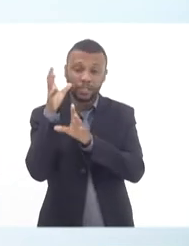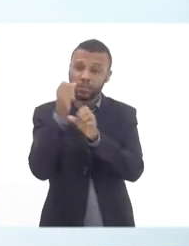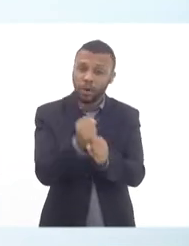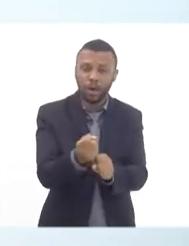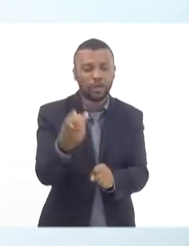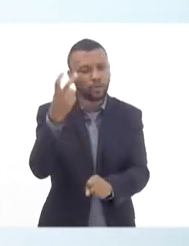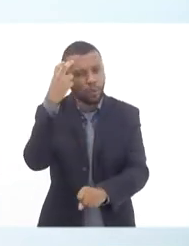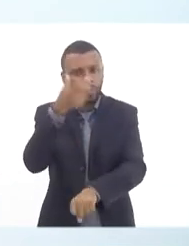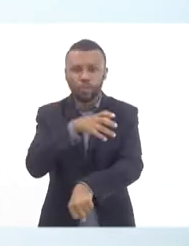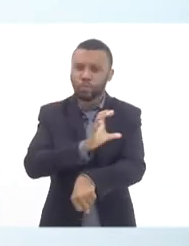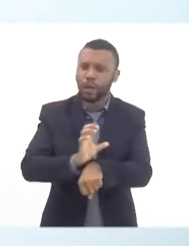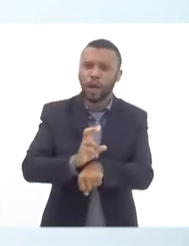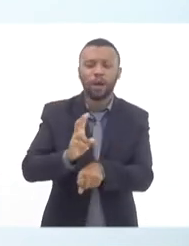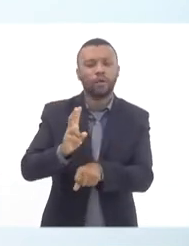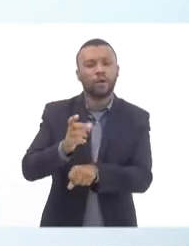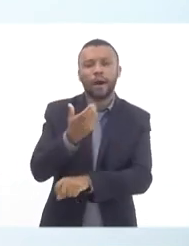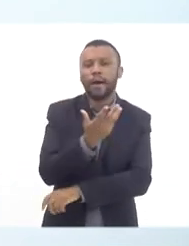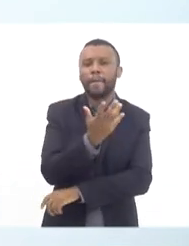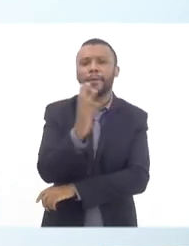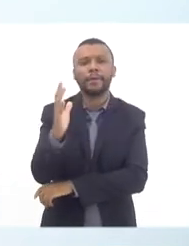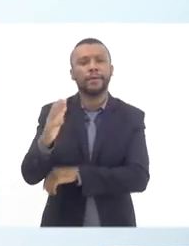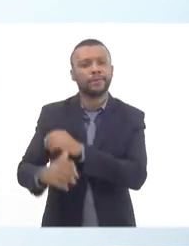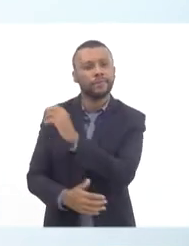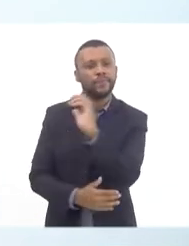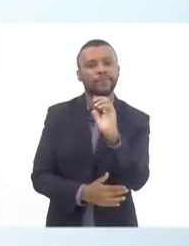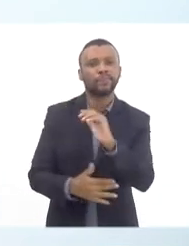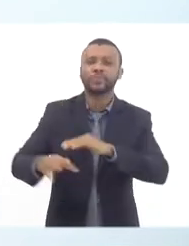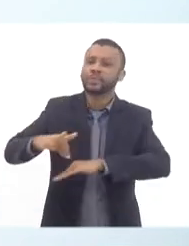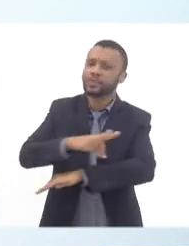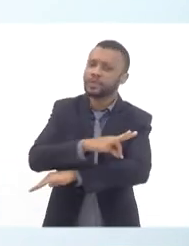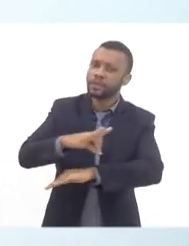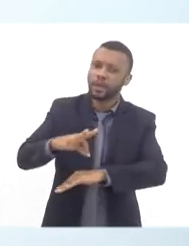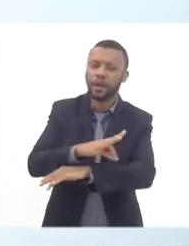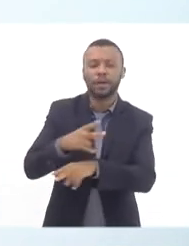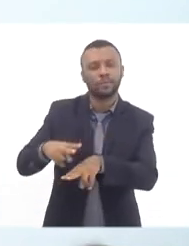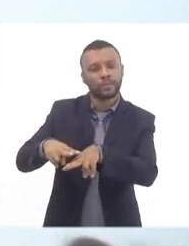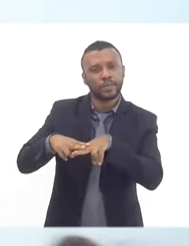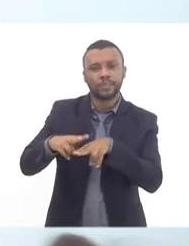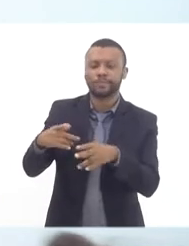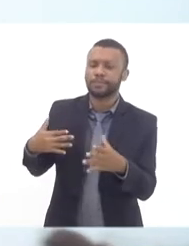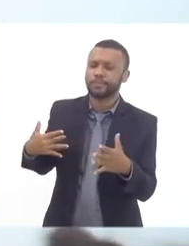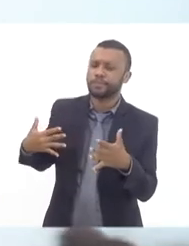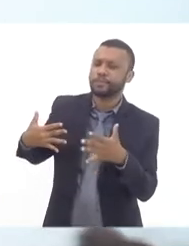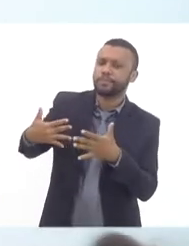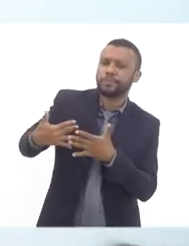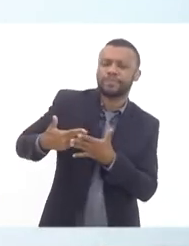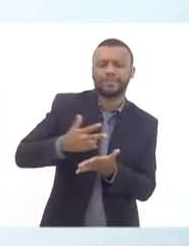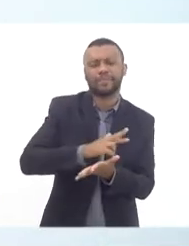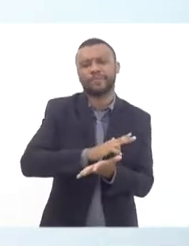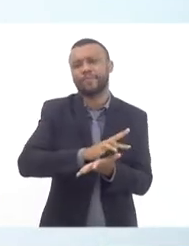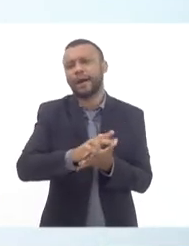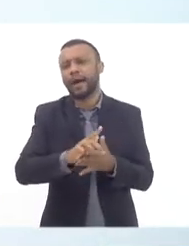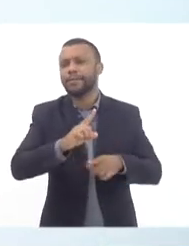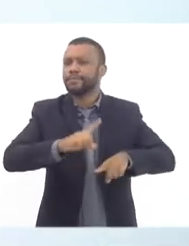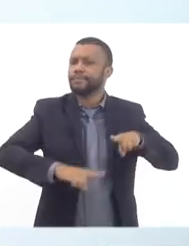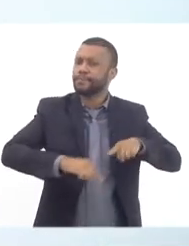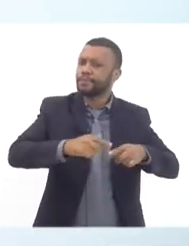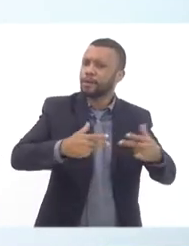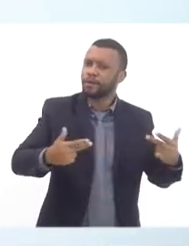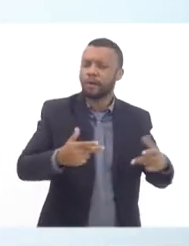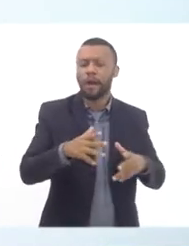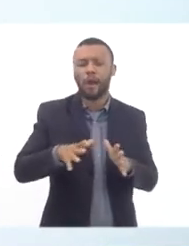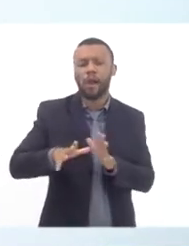cultural, ambiental e arquitetônica. Ao longo dos anos de abandono, diversas peças foram saqueadas, como mobiliários,